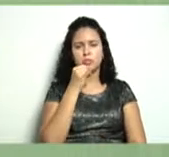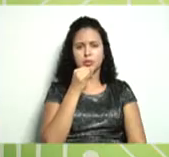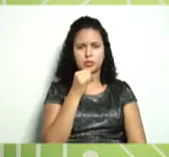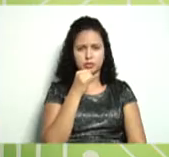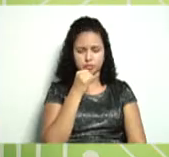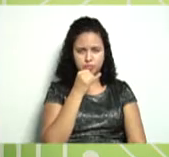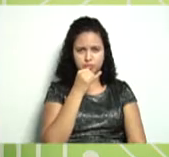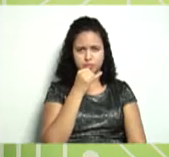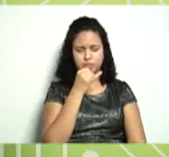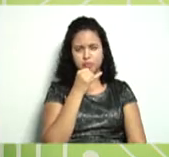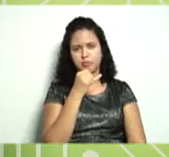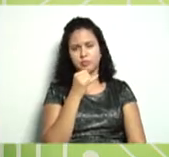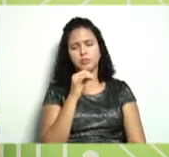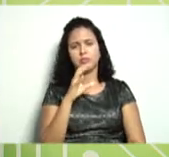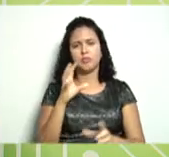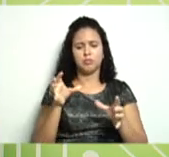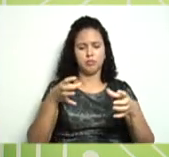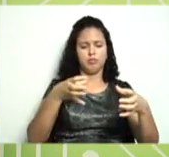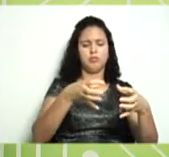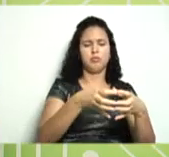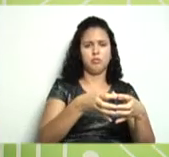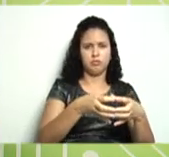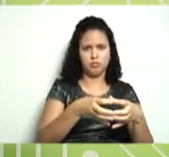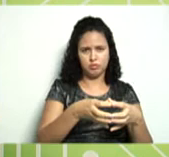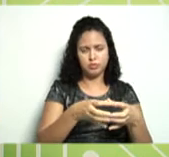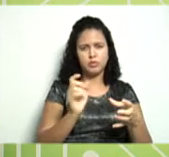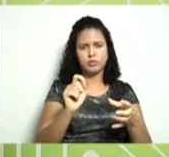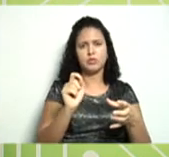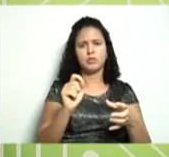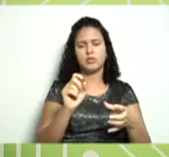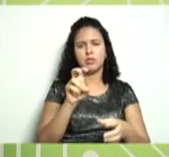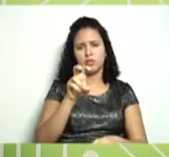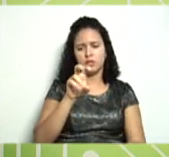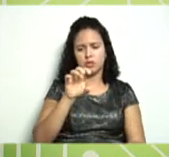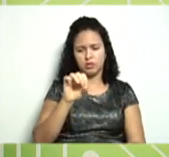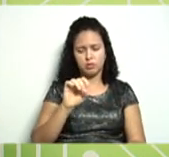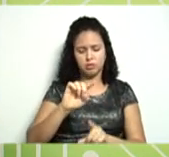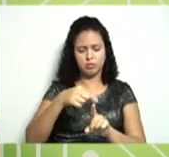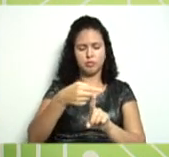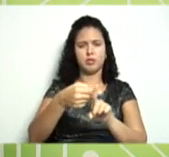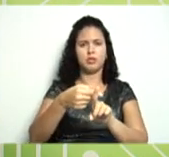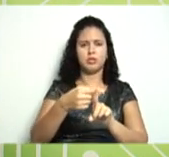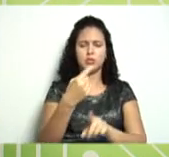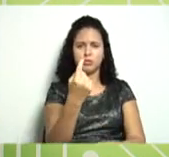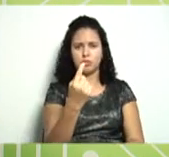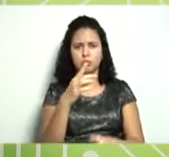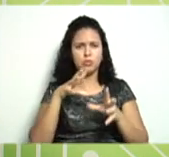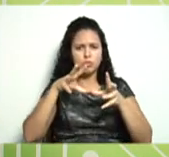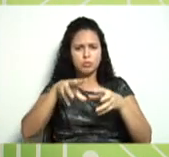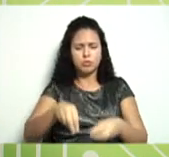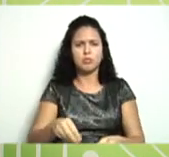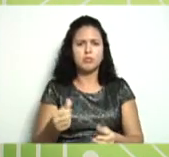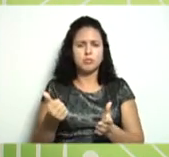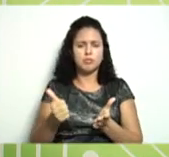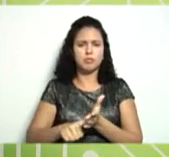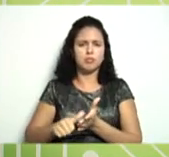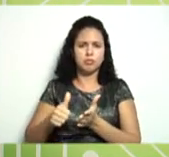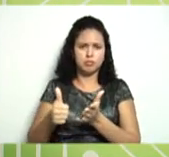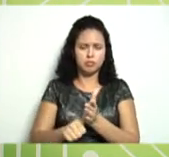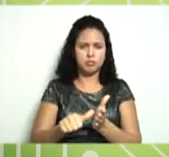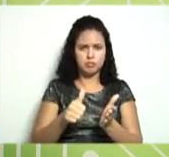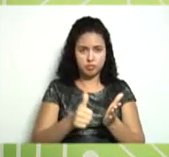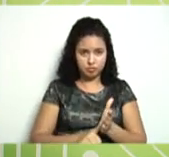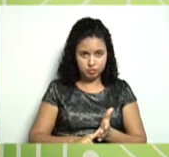para vocês que seria a maioria absoluta, seria 50 mais 1 de todos os cooperados. Olha